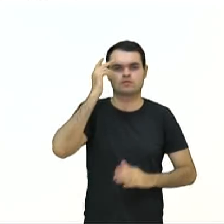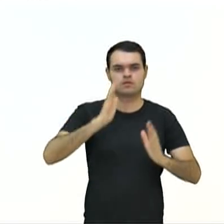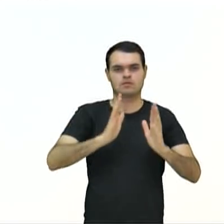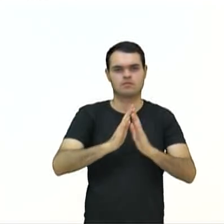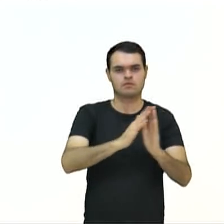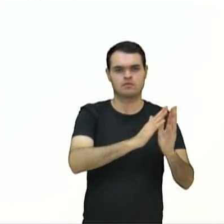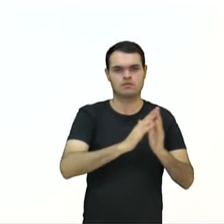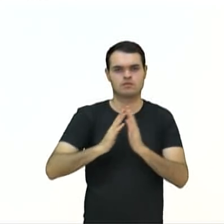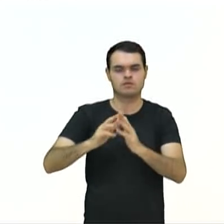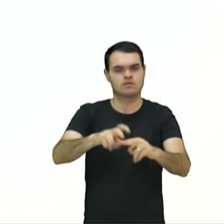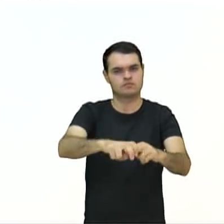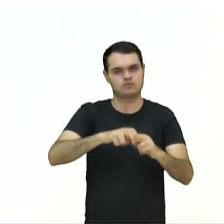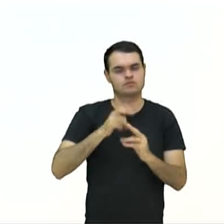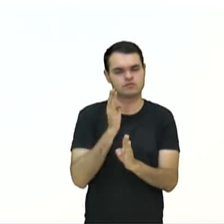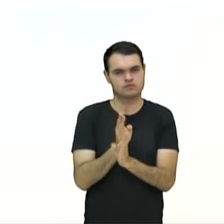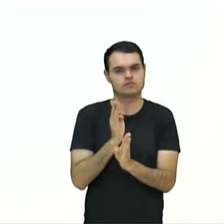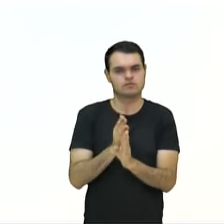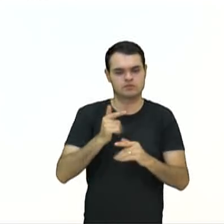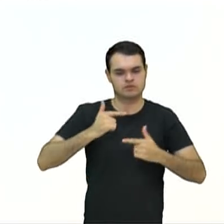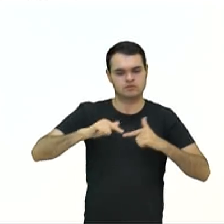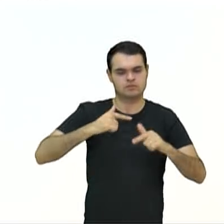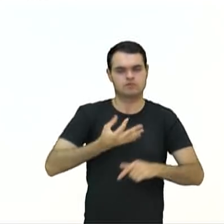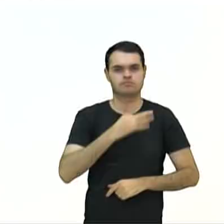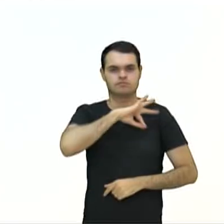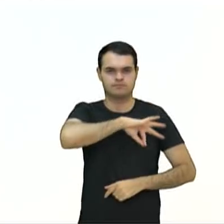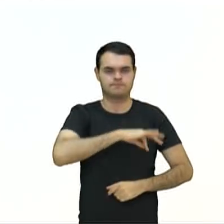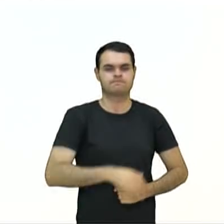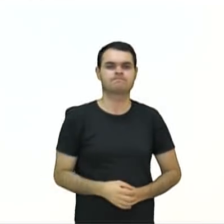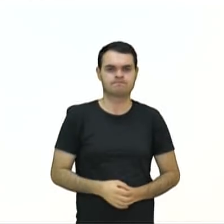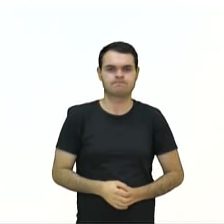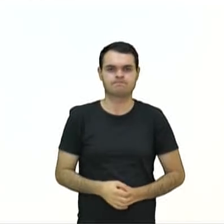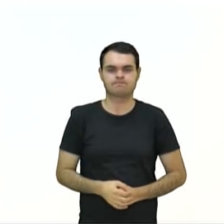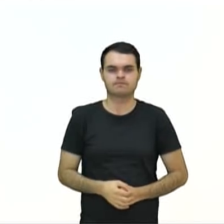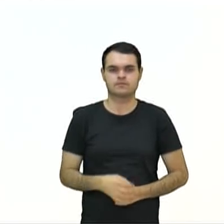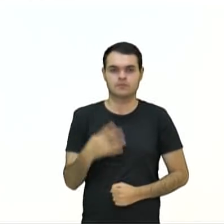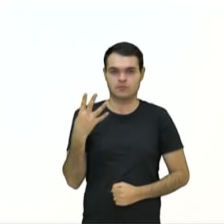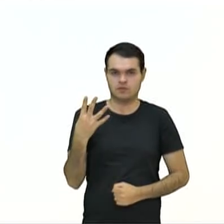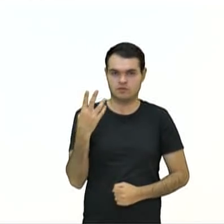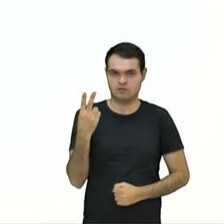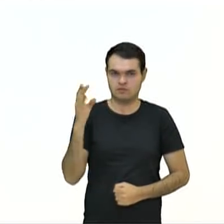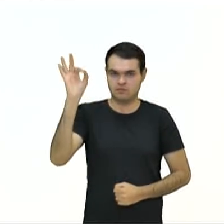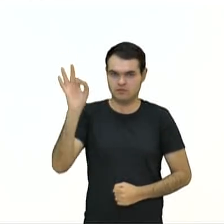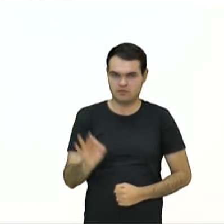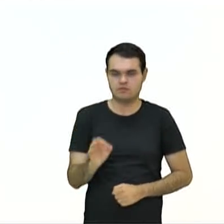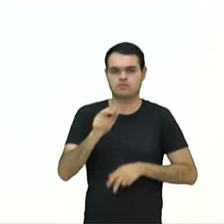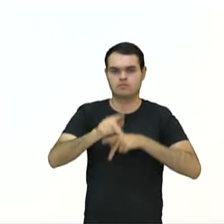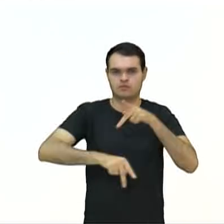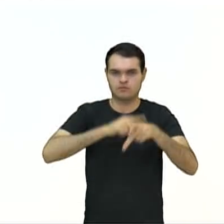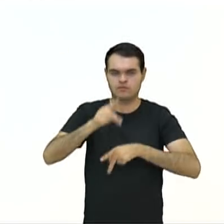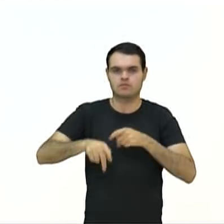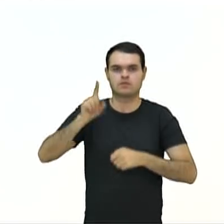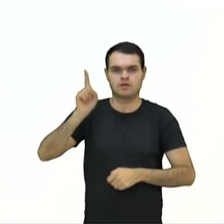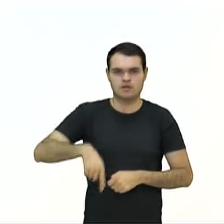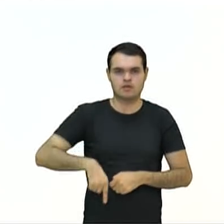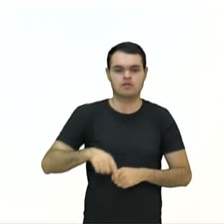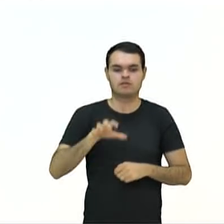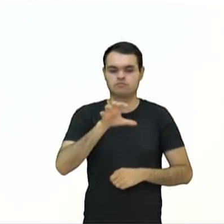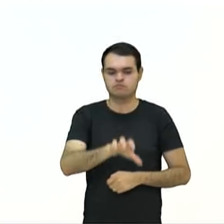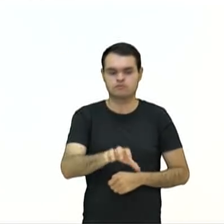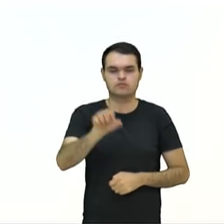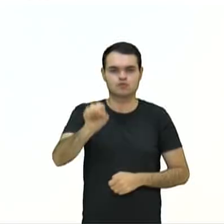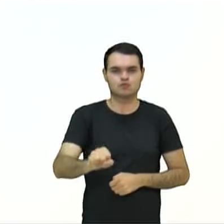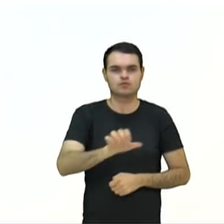nesta região devido ao tipo de atividade econômica. Então, está lá, 42% da população está na